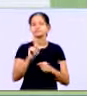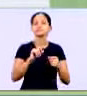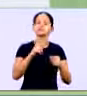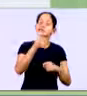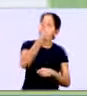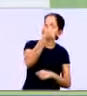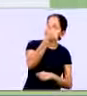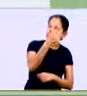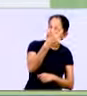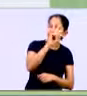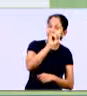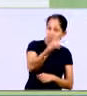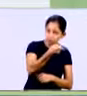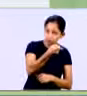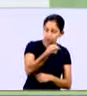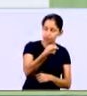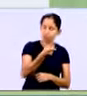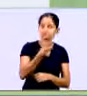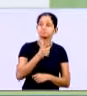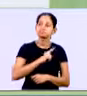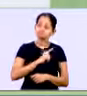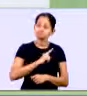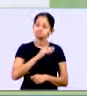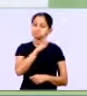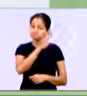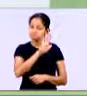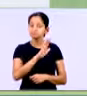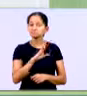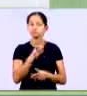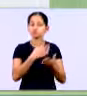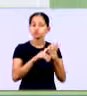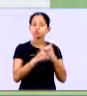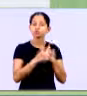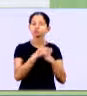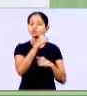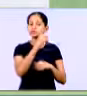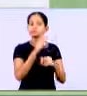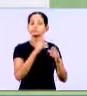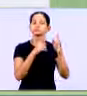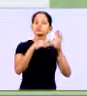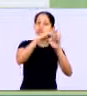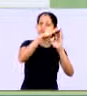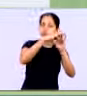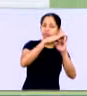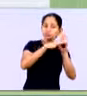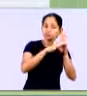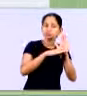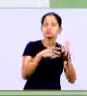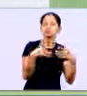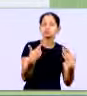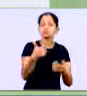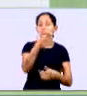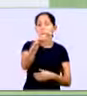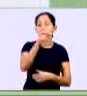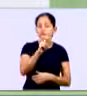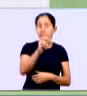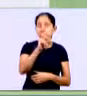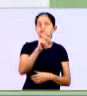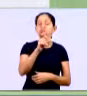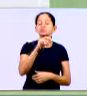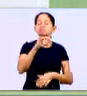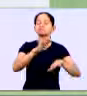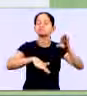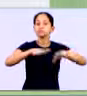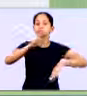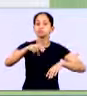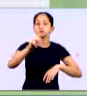mil unidades, tá certo? Em caixas. Ora, logo a matéria necessária por caixa vai ser de 15 quilos. Eu vou ter que ter 15 quilos